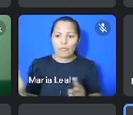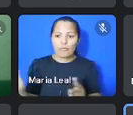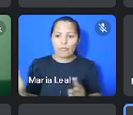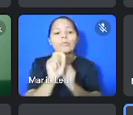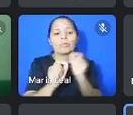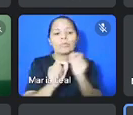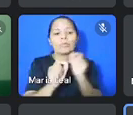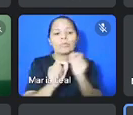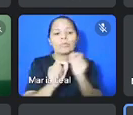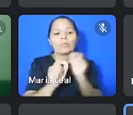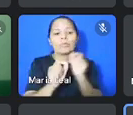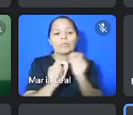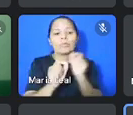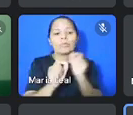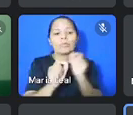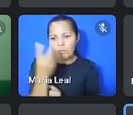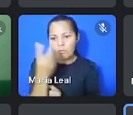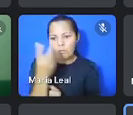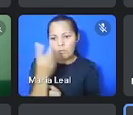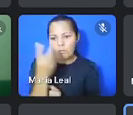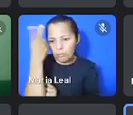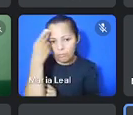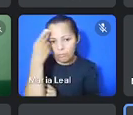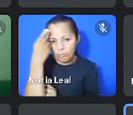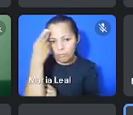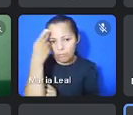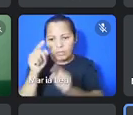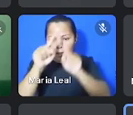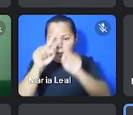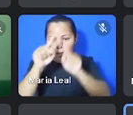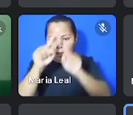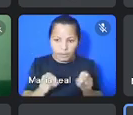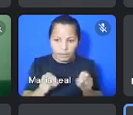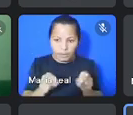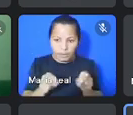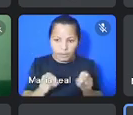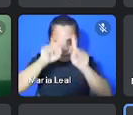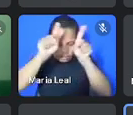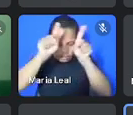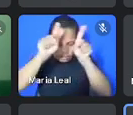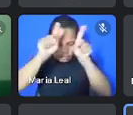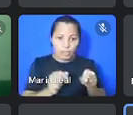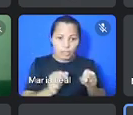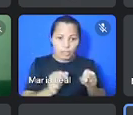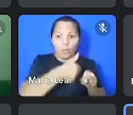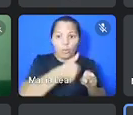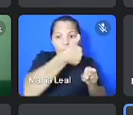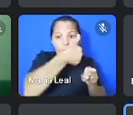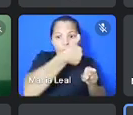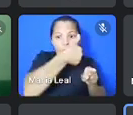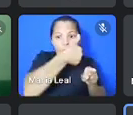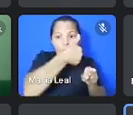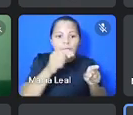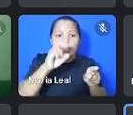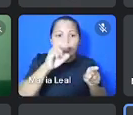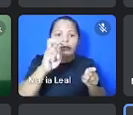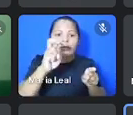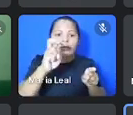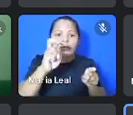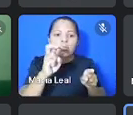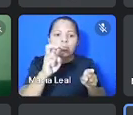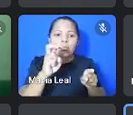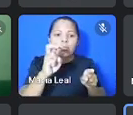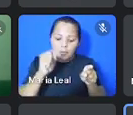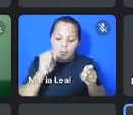a gente pega, abre parêntese e faz 200 dividido por 200 vai dar